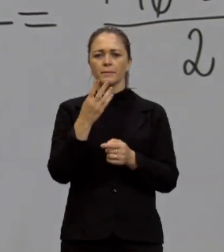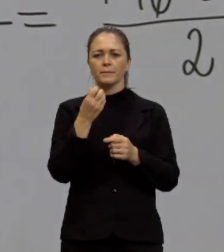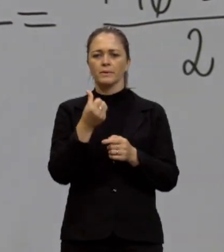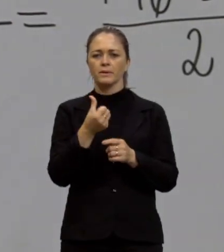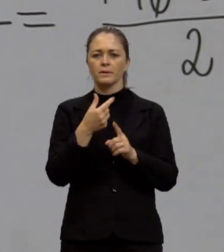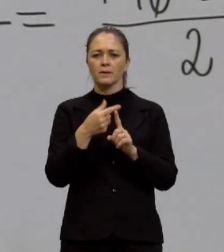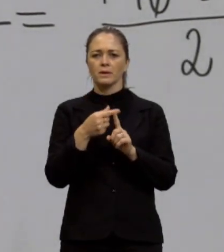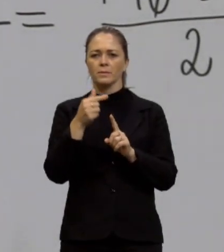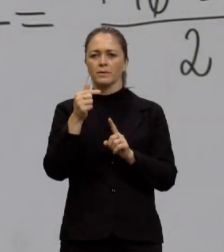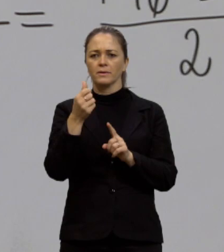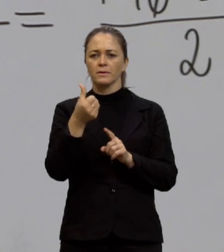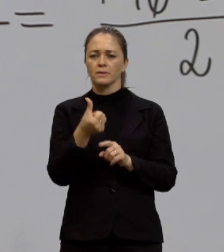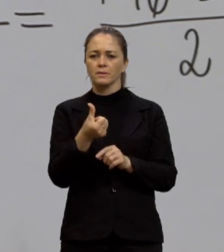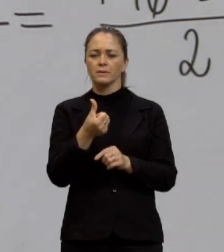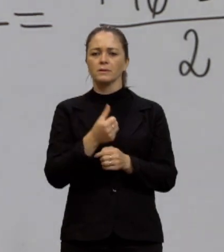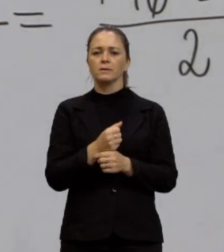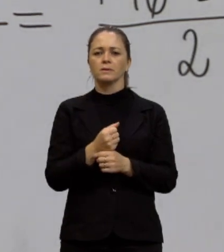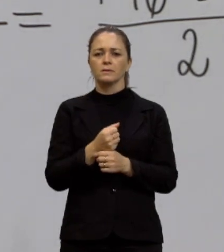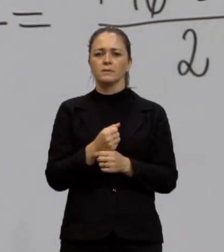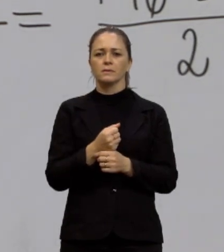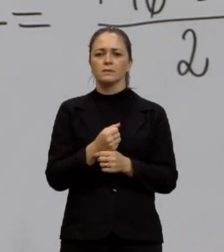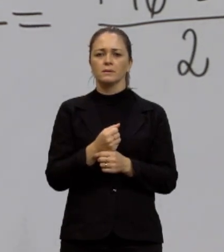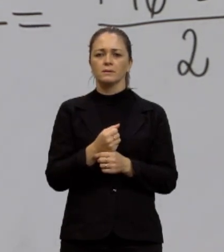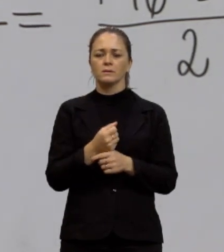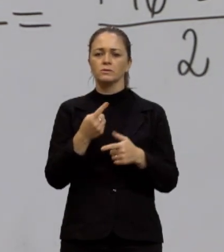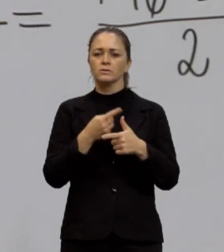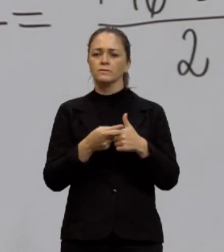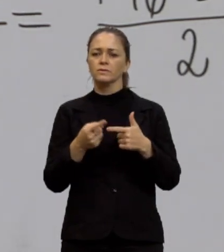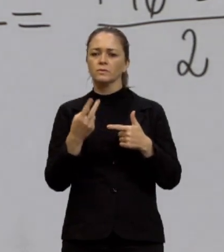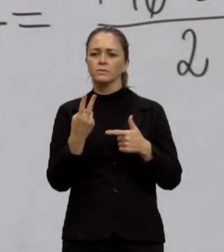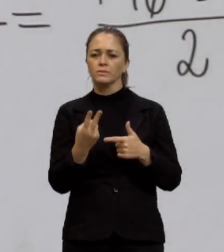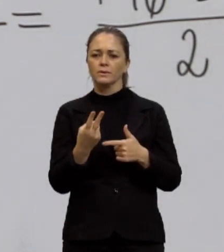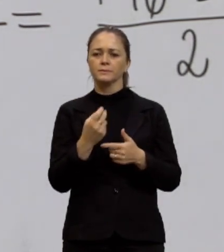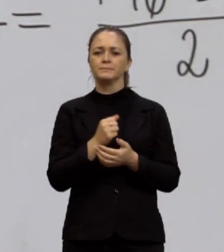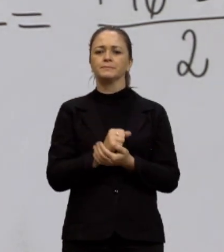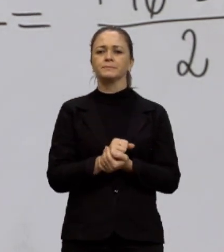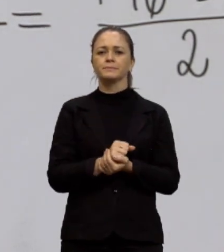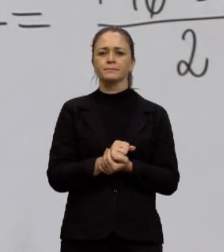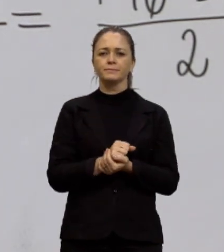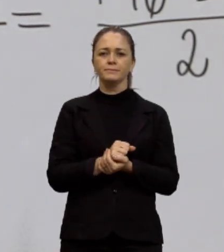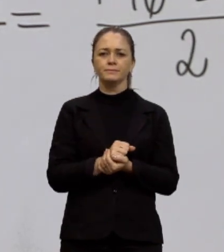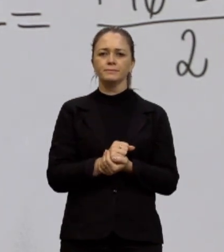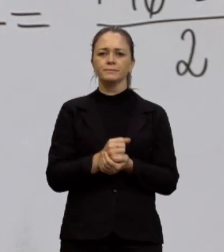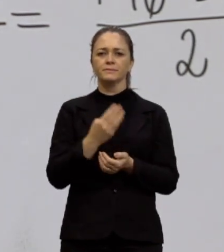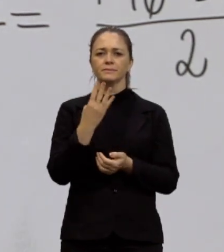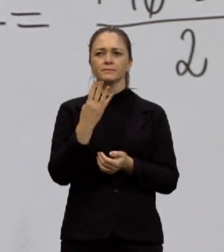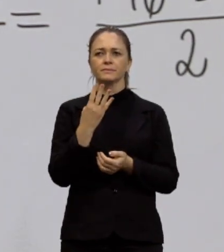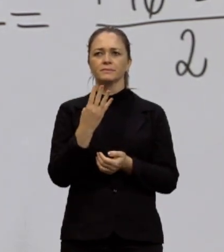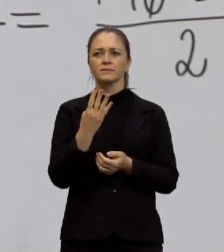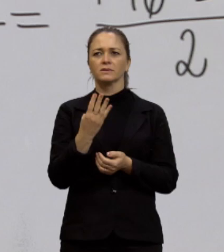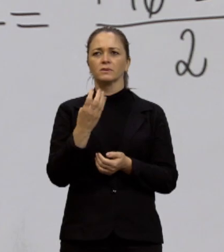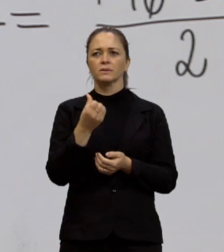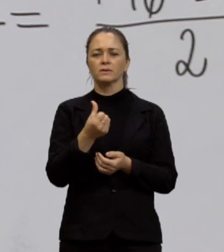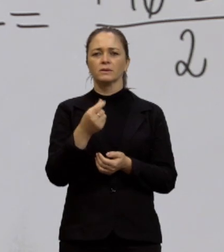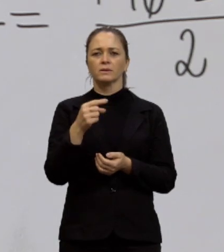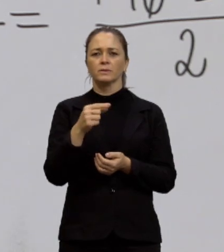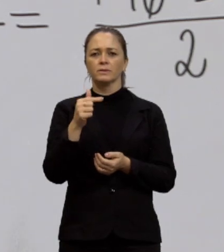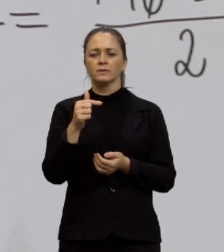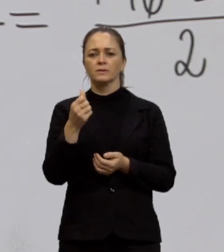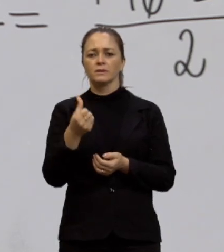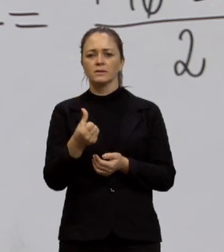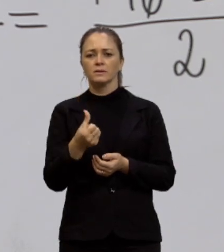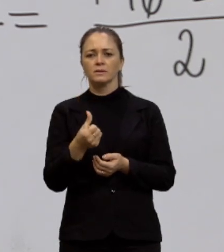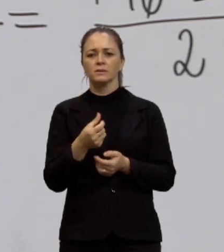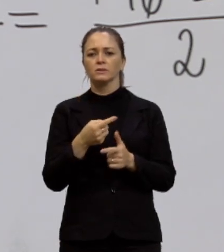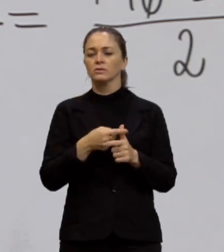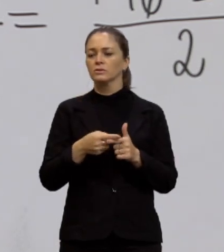mais 76 dividido por 2. E 46 menos